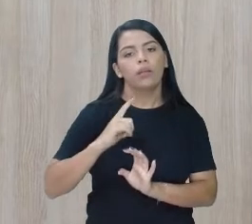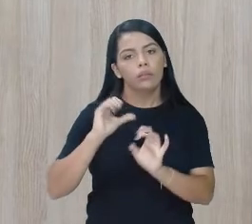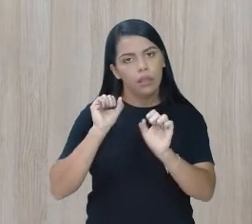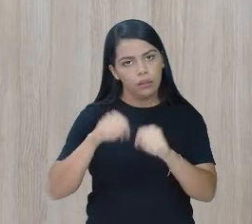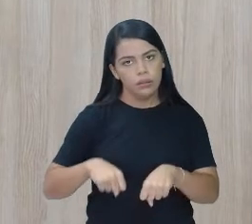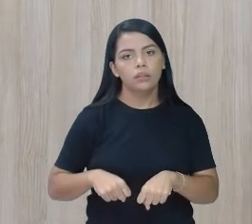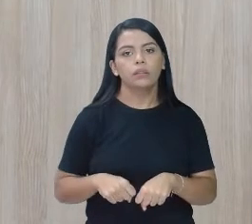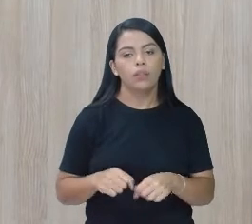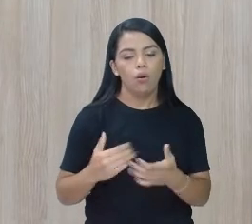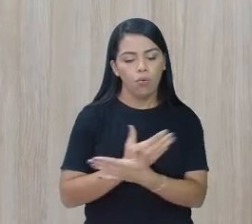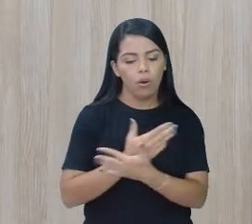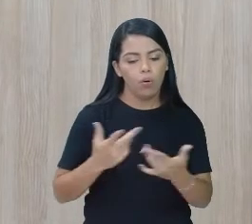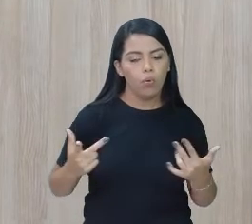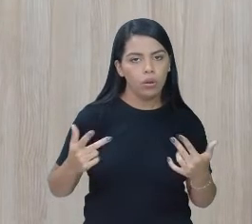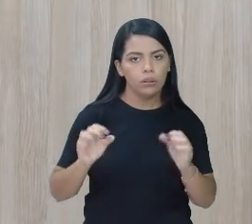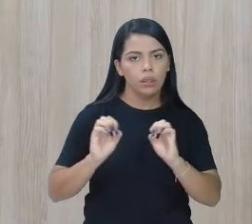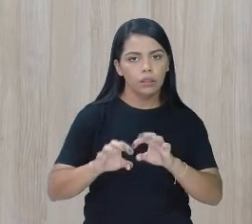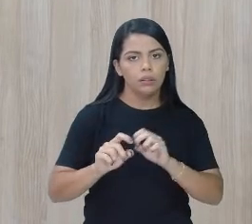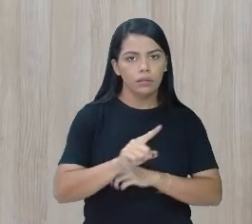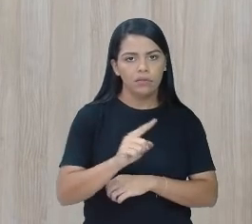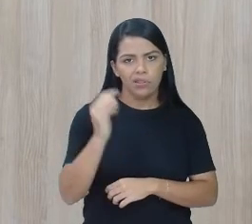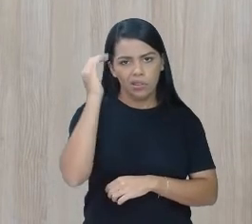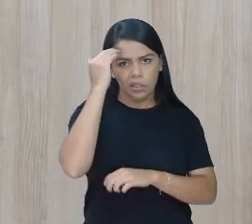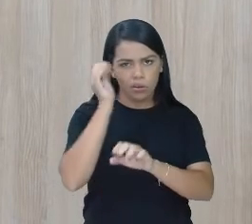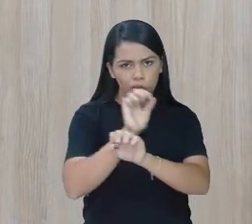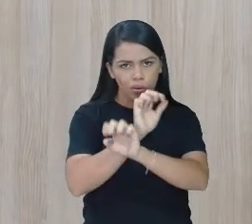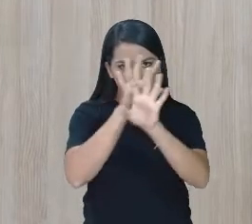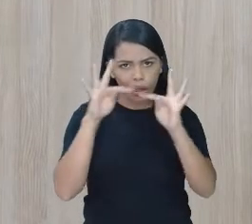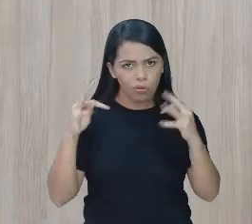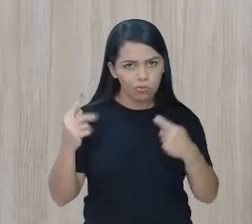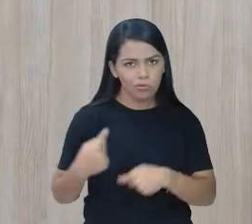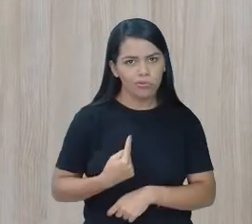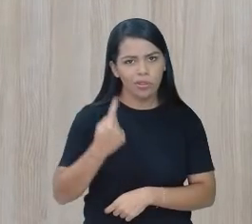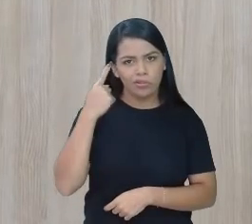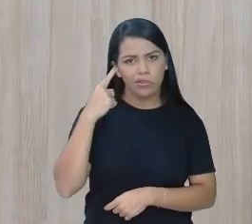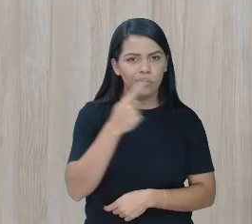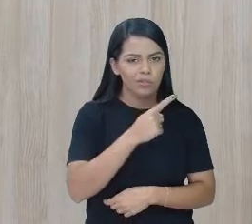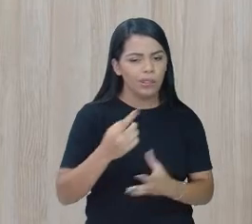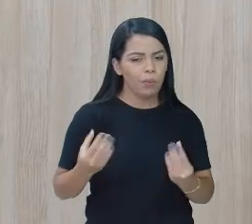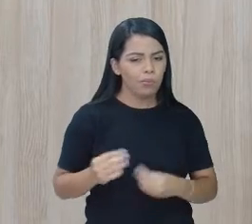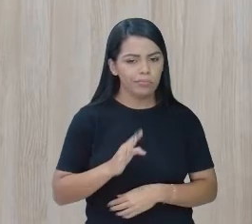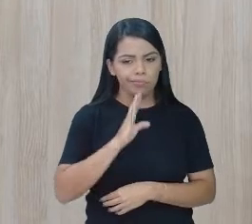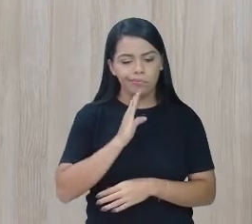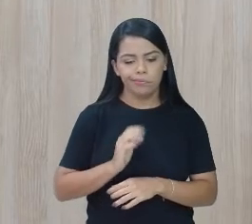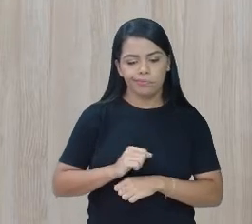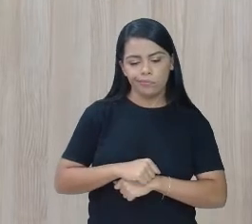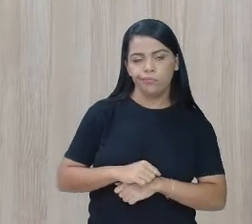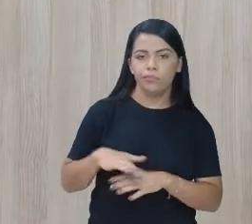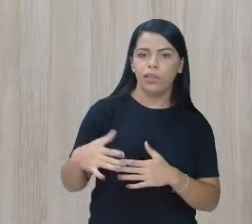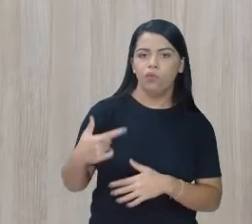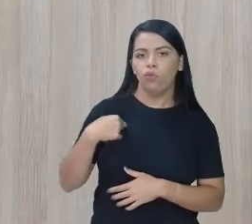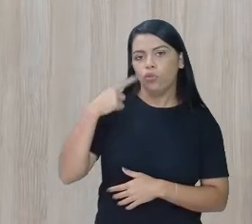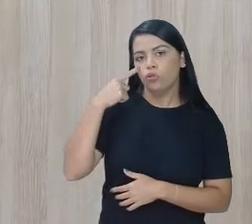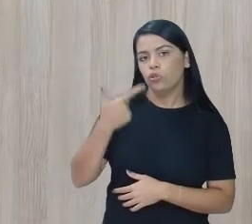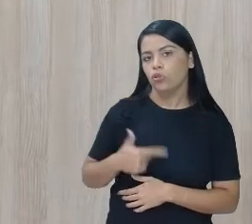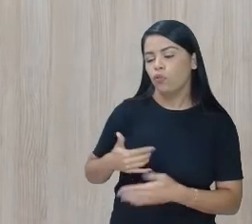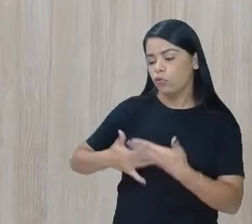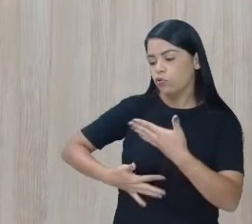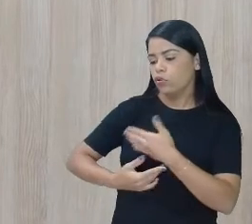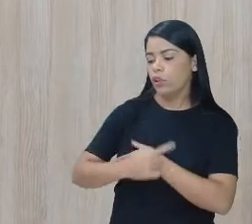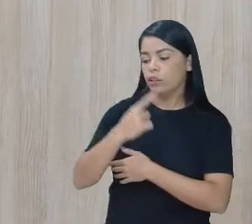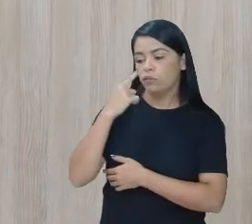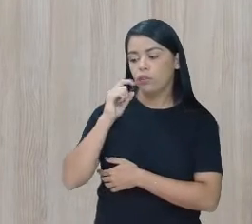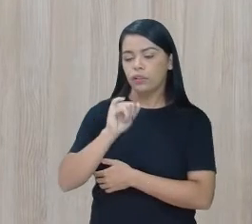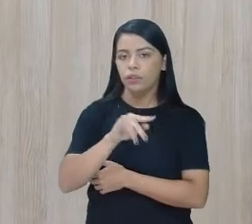ser ensinada. Vocês estão entendendo tudinho? Eu estou achando que vocês estão silenciosos. Eu vou passar lá no chat de novo, ver se a professora Camille falou